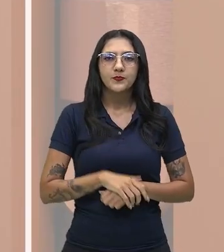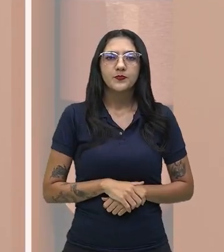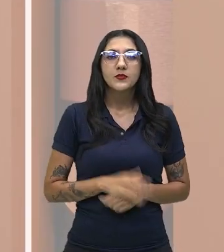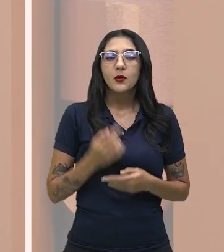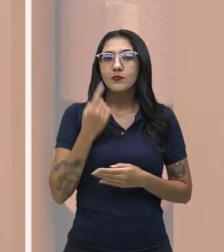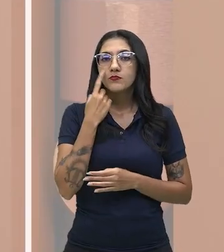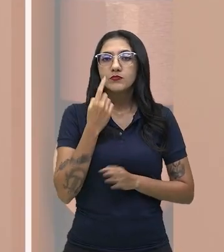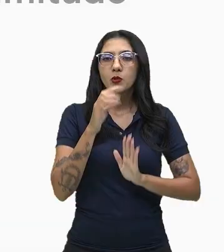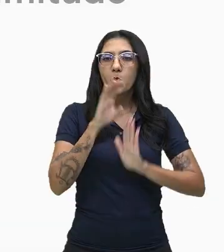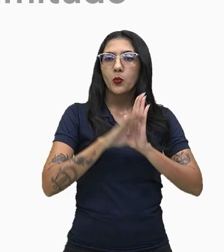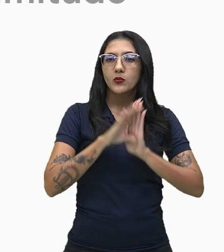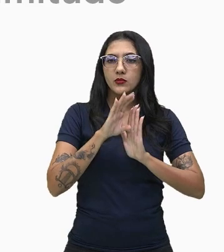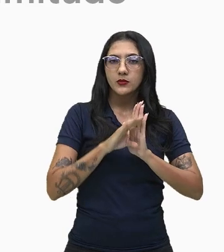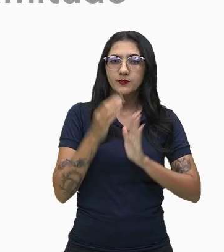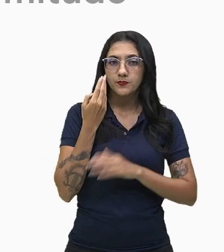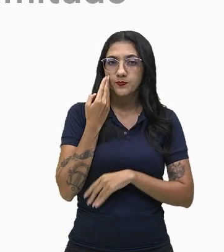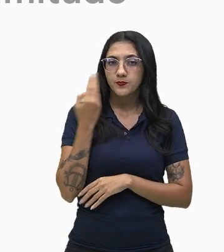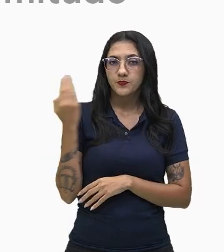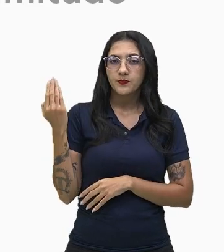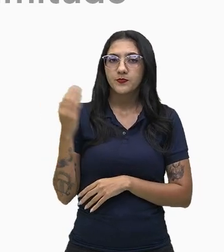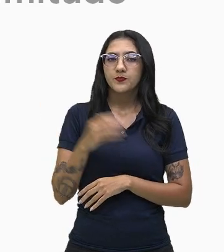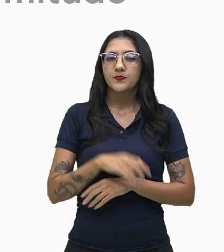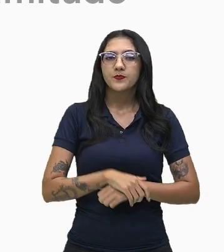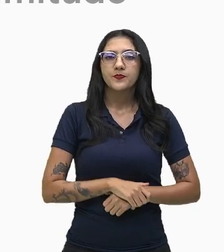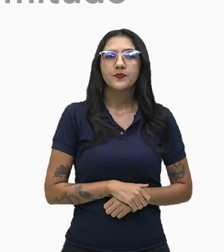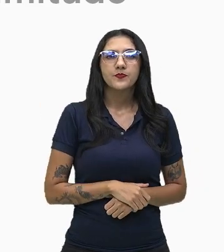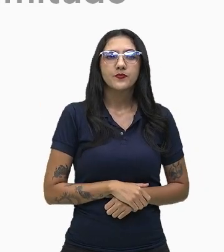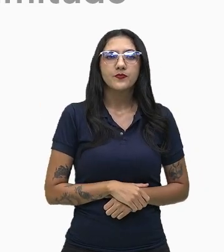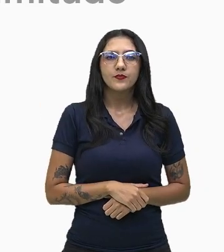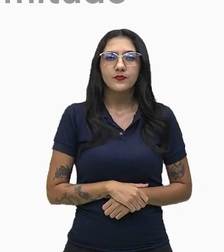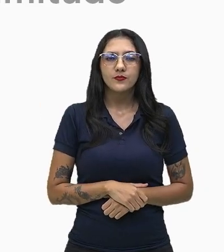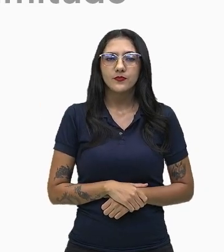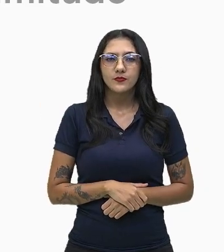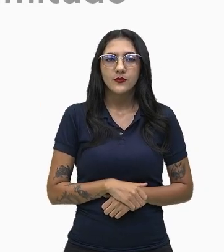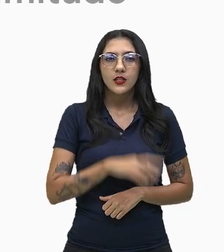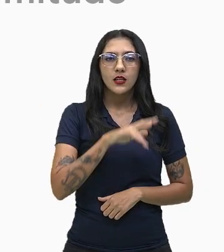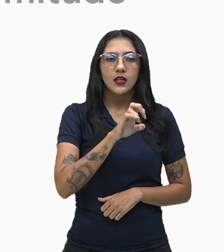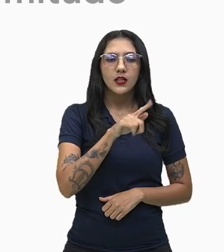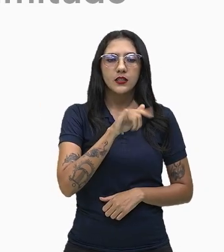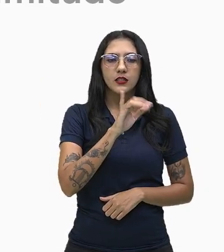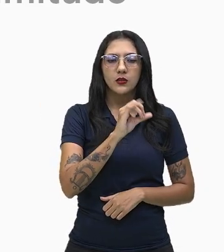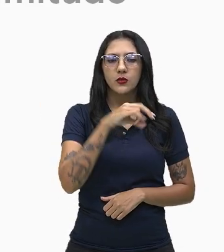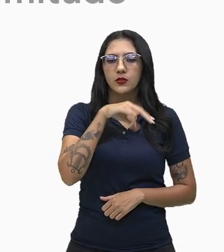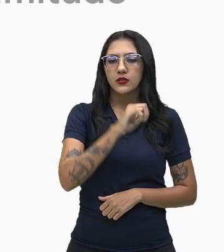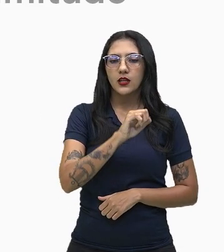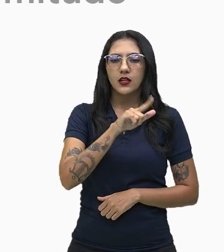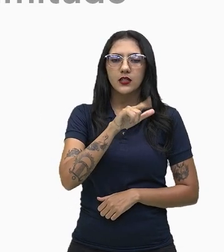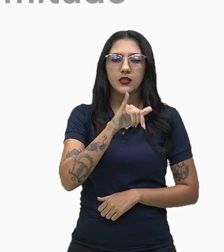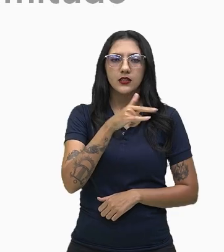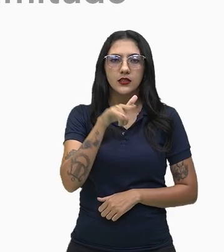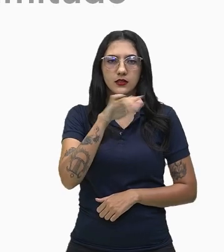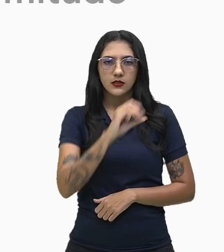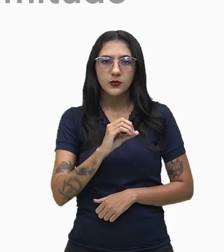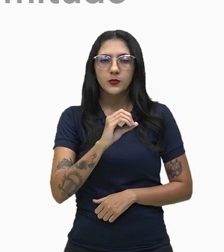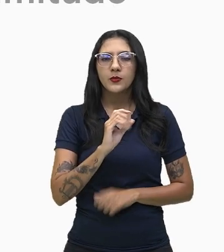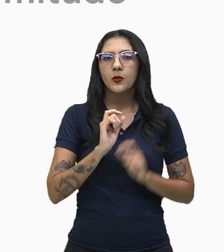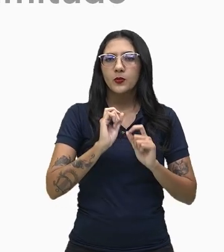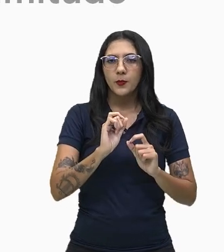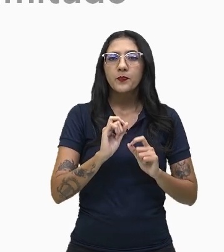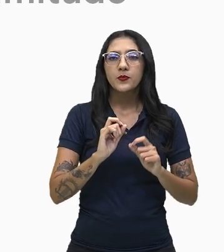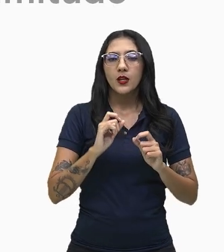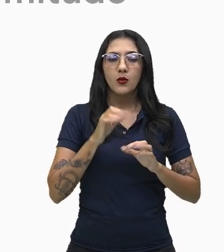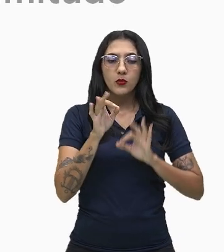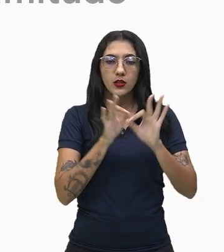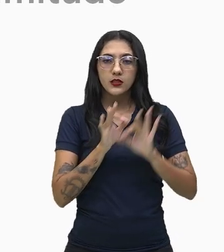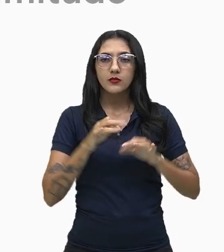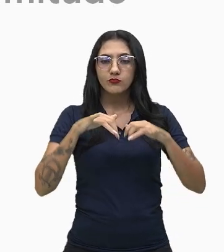de regionalização e região, para a gente compreender. Regionalização, gente, é o processo de dividir.